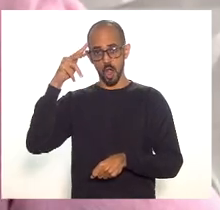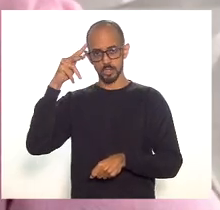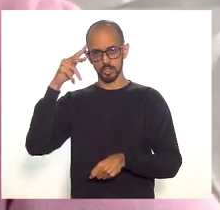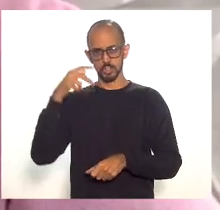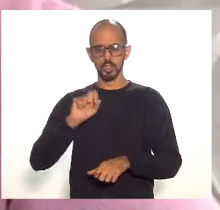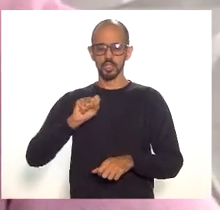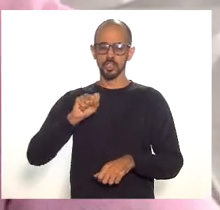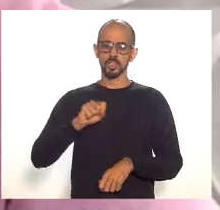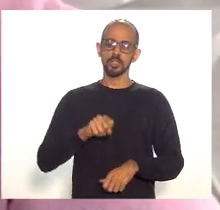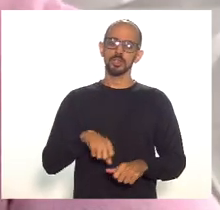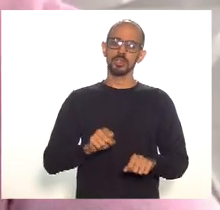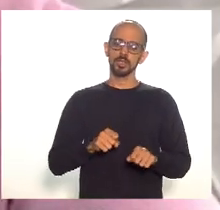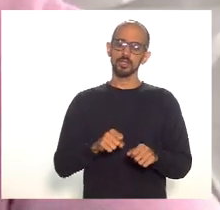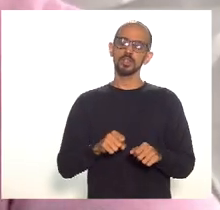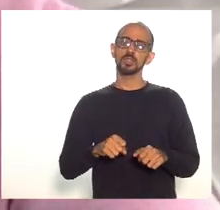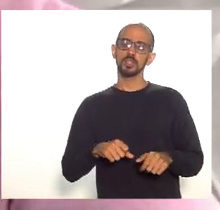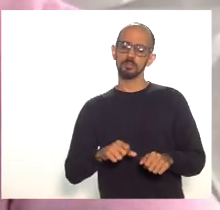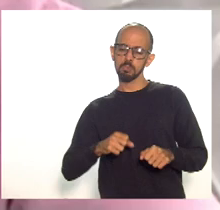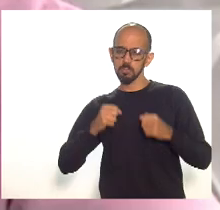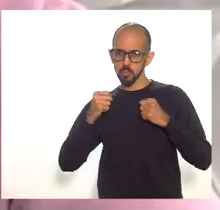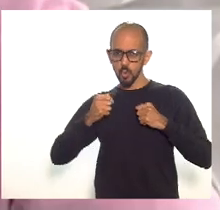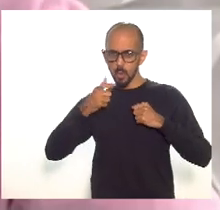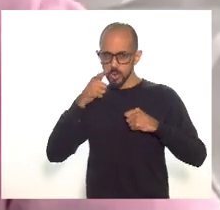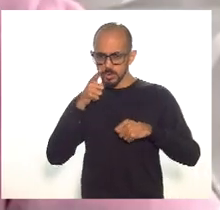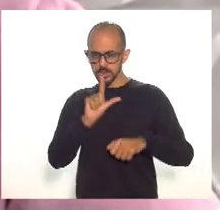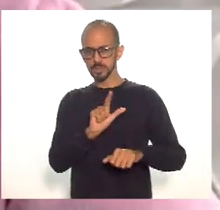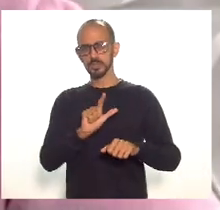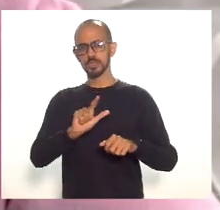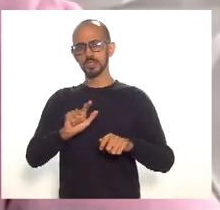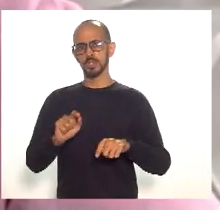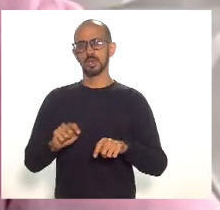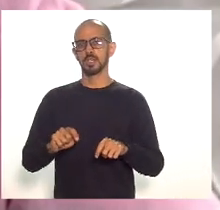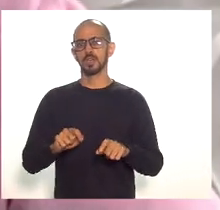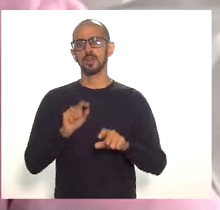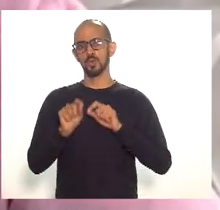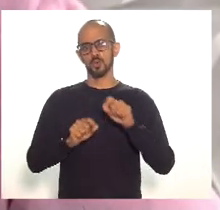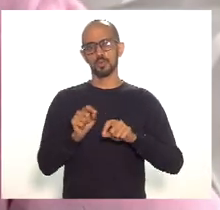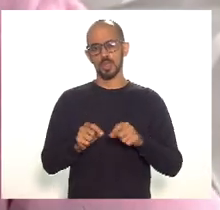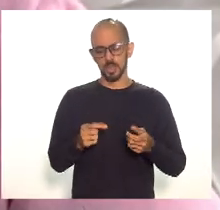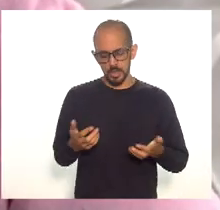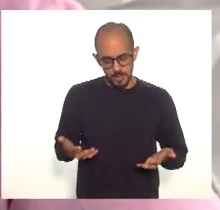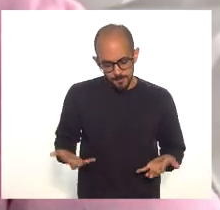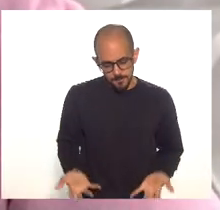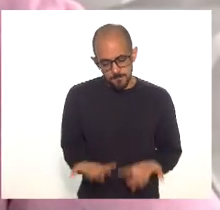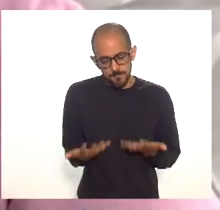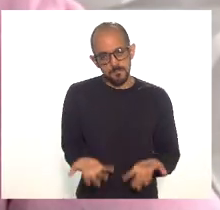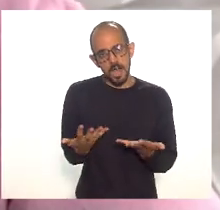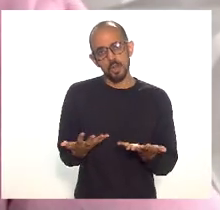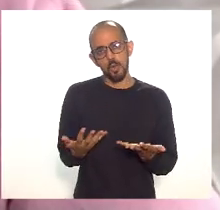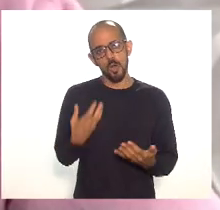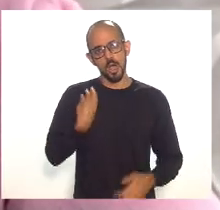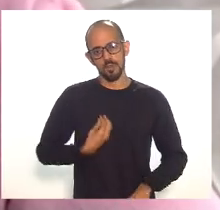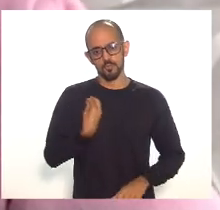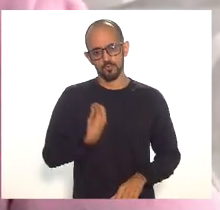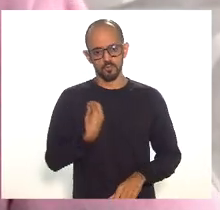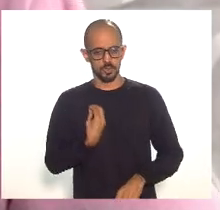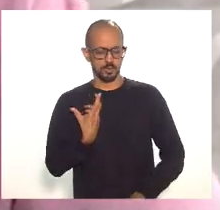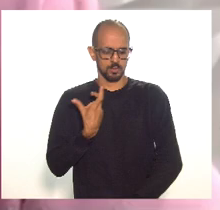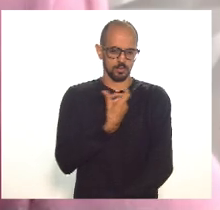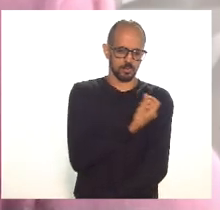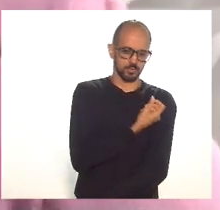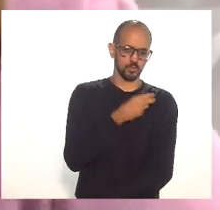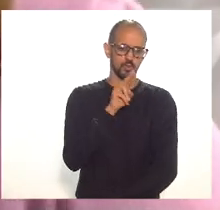de saúde e de que um sistema único que garanta a valorização da vida, a imunização, o uso